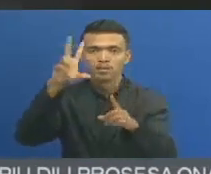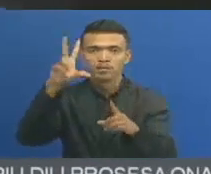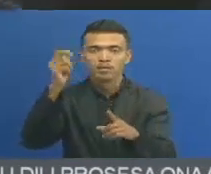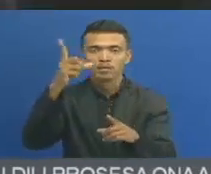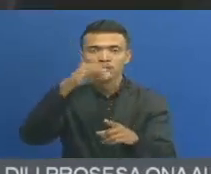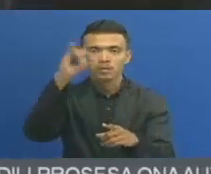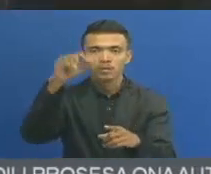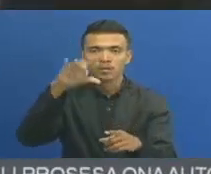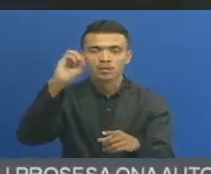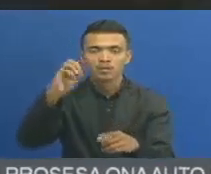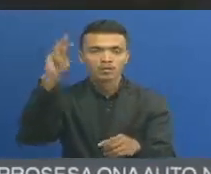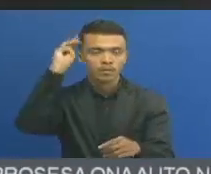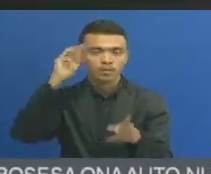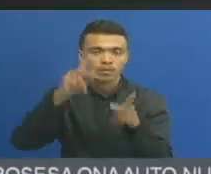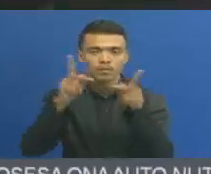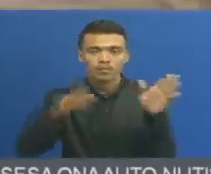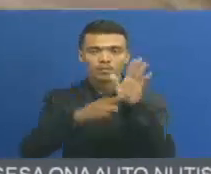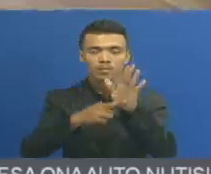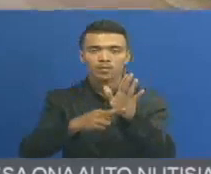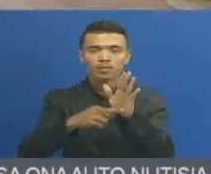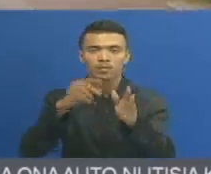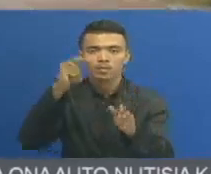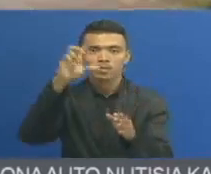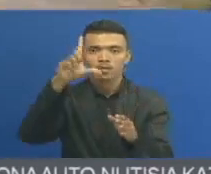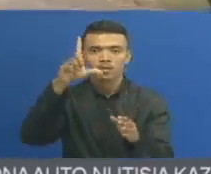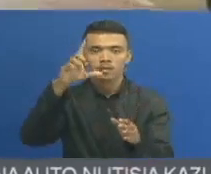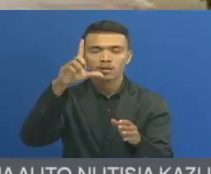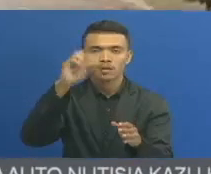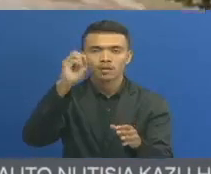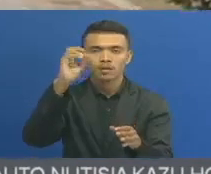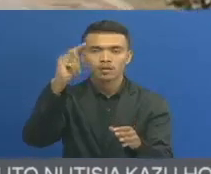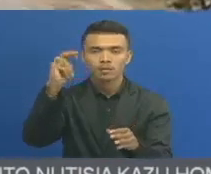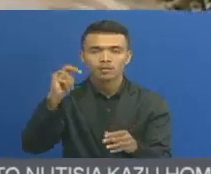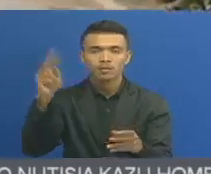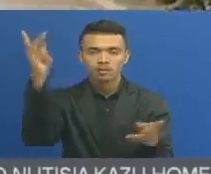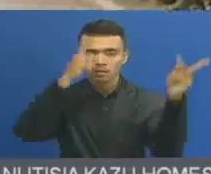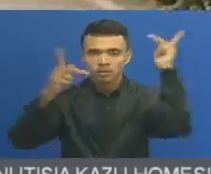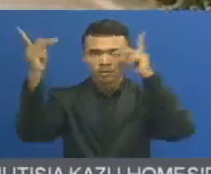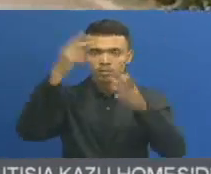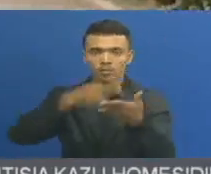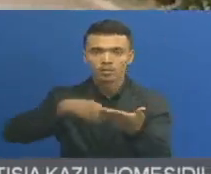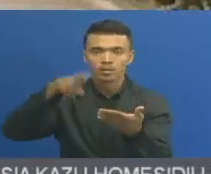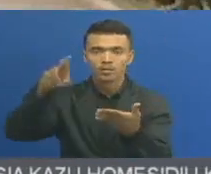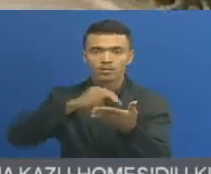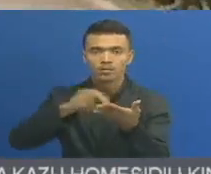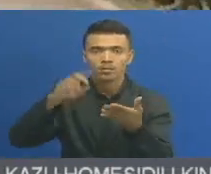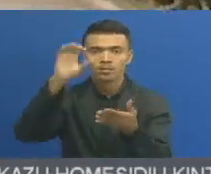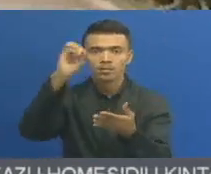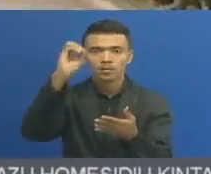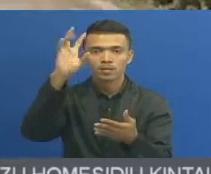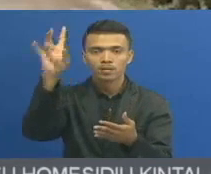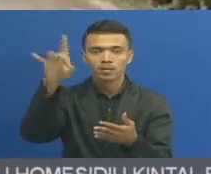Belo. Ministério Público representa o procurador Nelson de Carvalho. Caso, né? Registro o número único crime